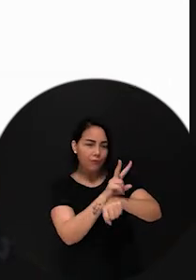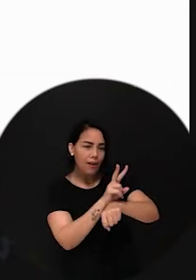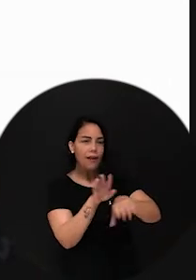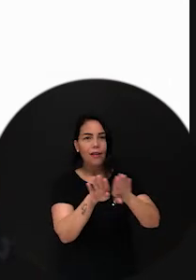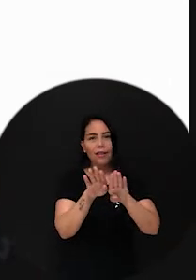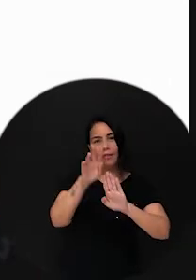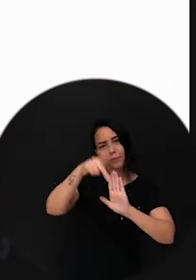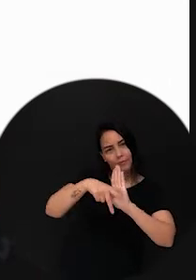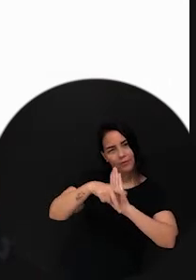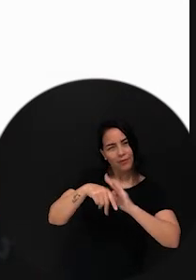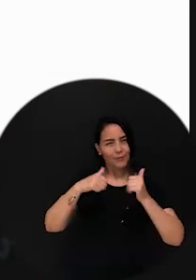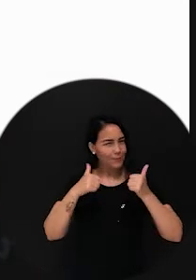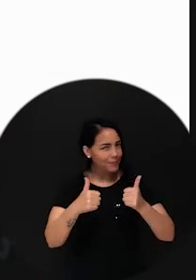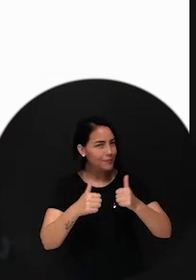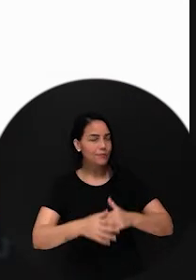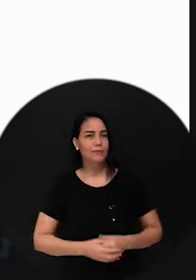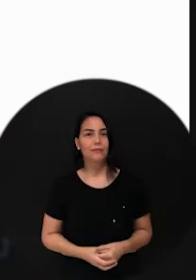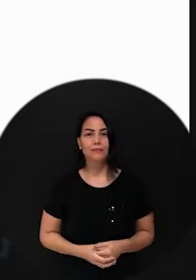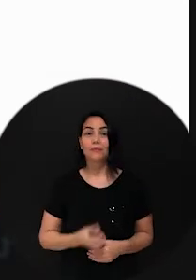Boa noite a todos.